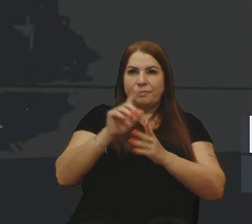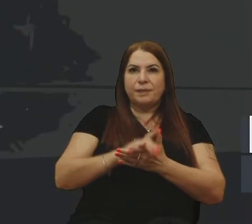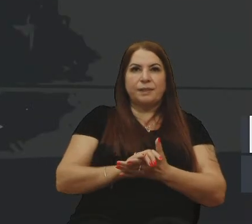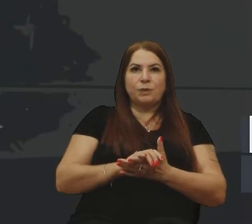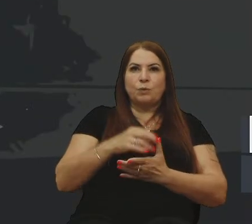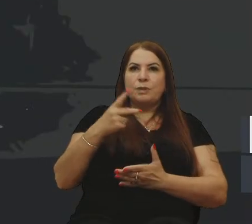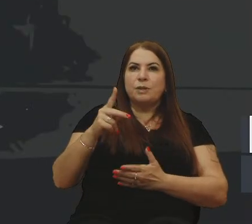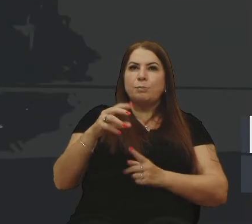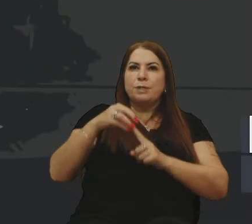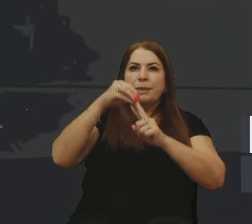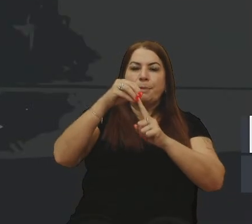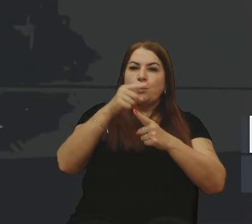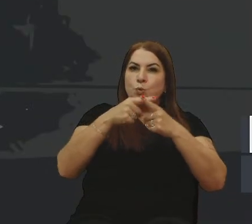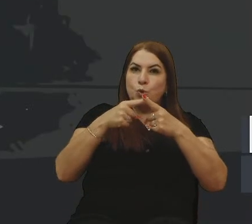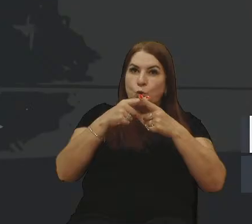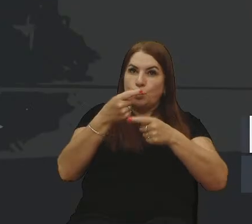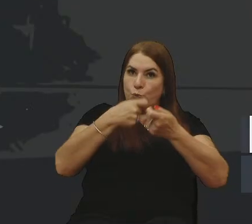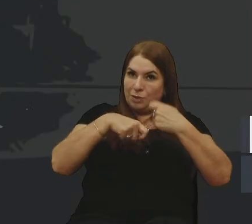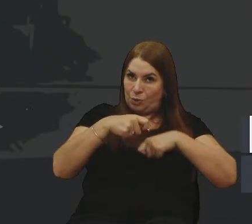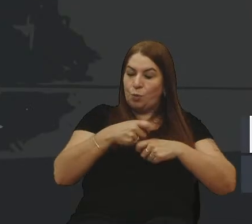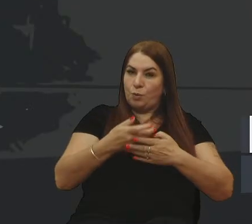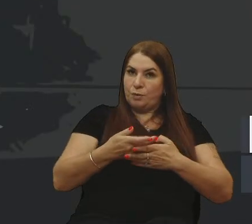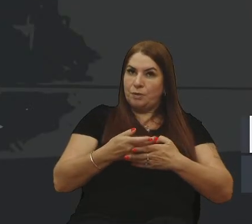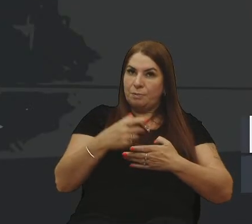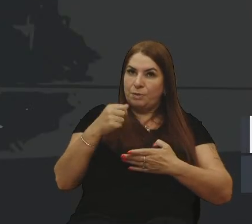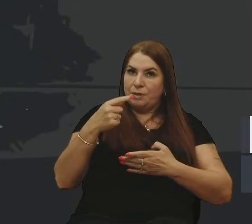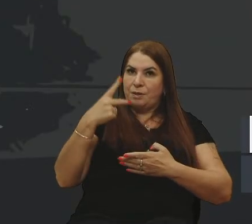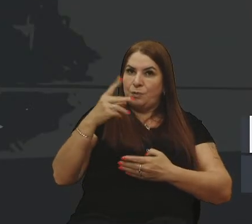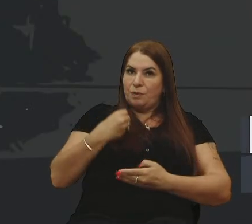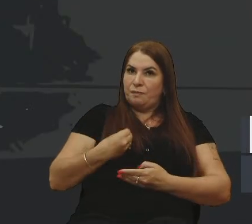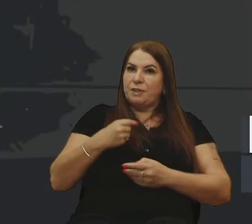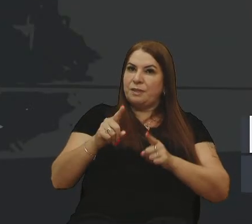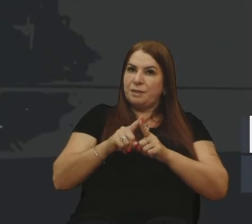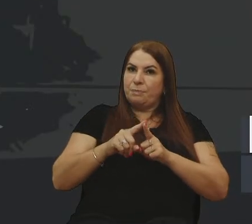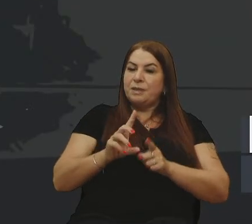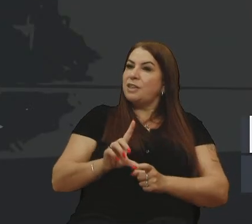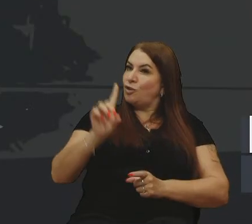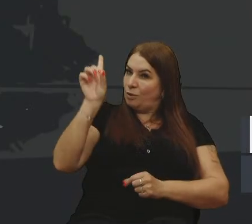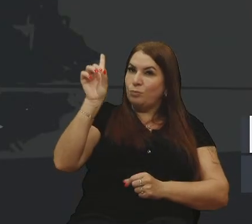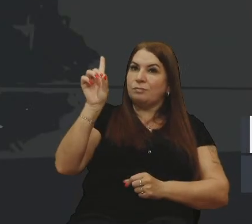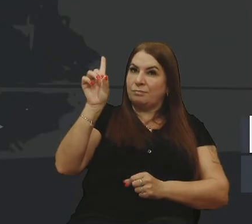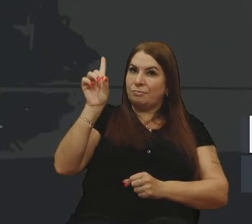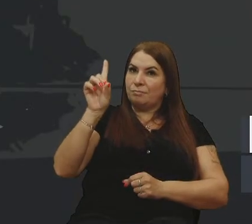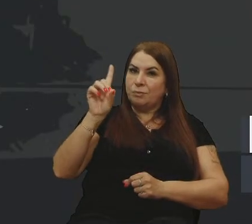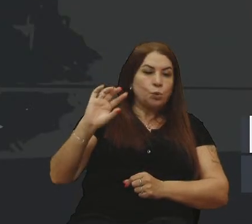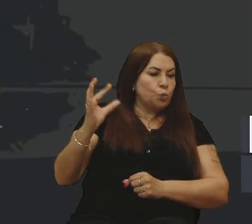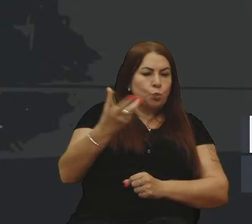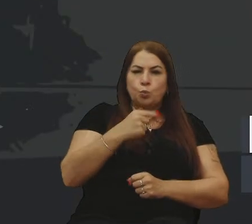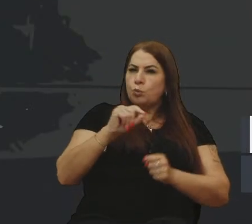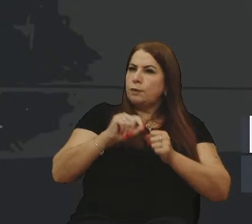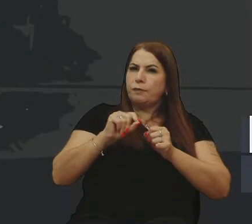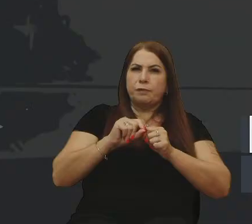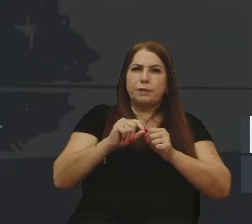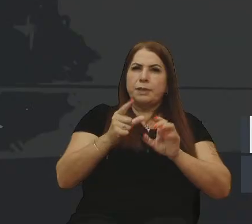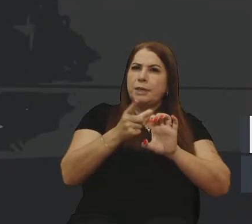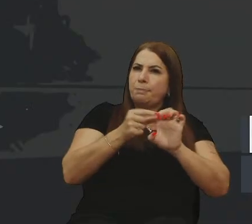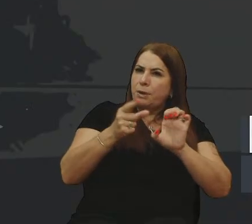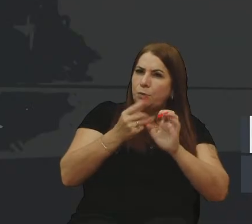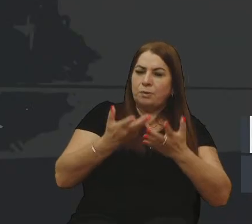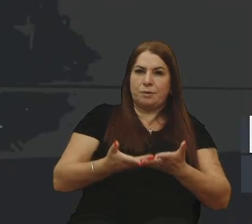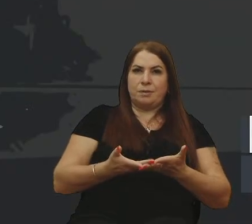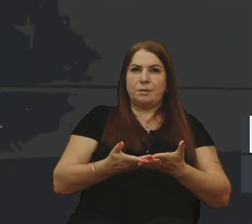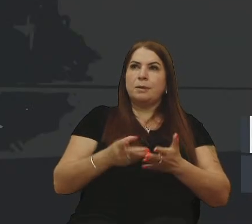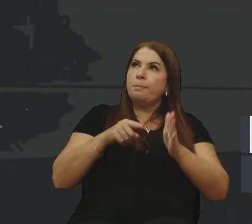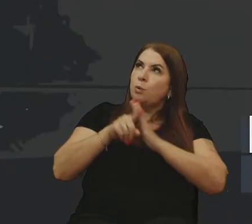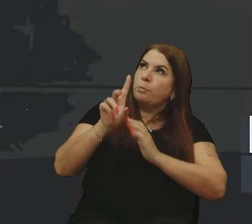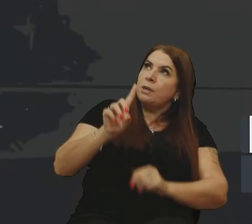seu principal sócio no seu negócio deveria ser na sua vida também, seja Deus. Tudo que você quiser fazer no empreendedorismo, pergunte